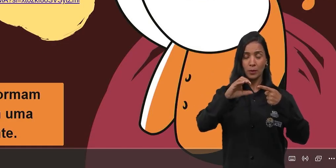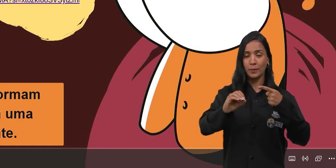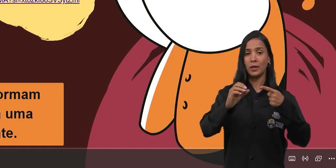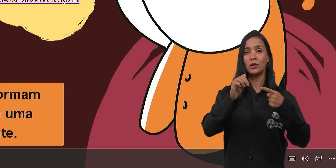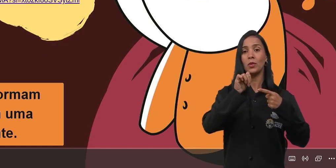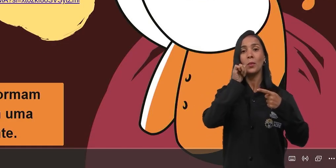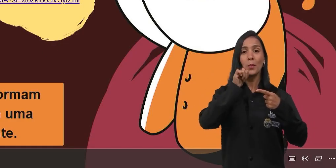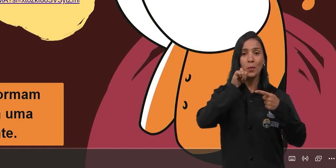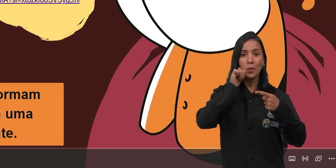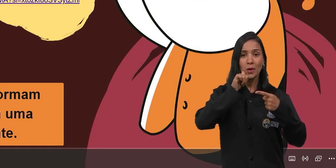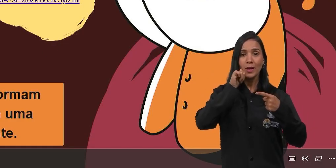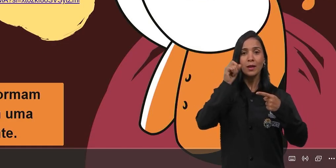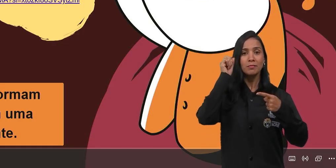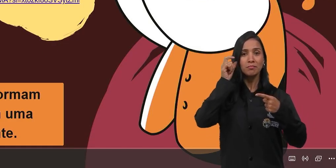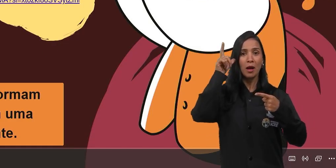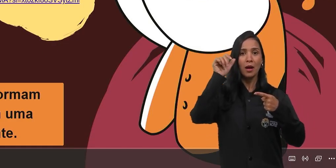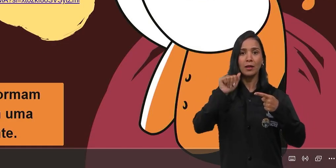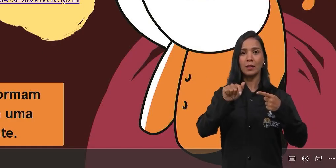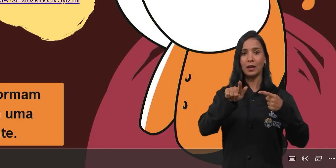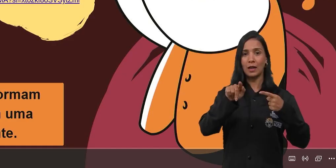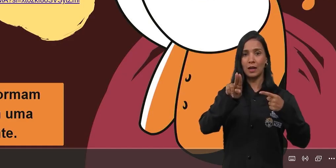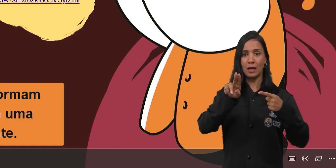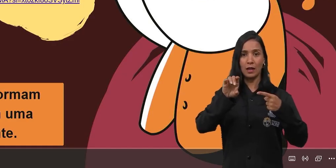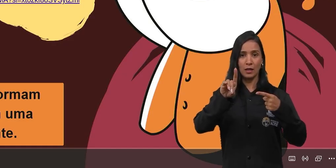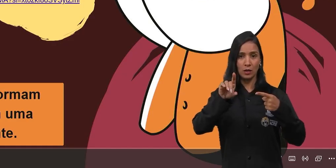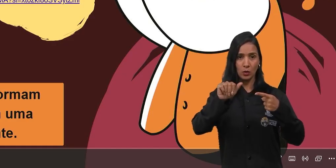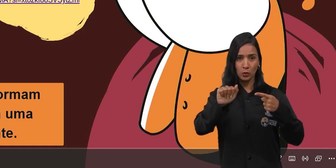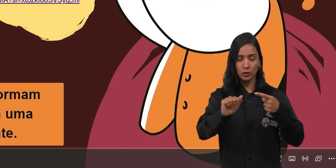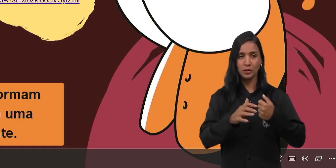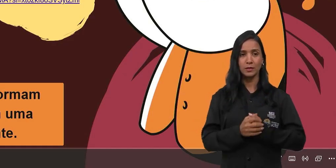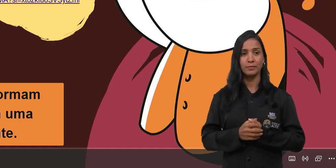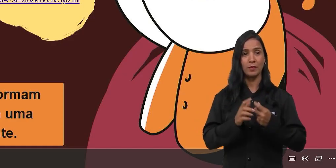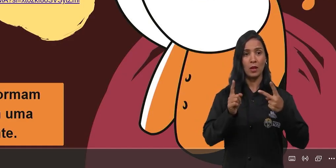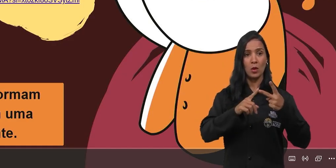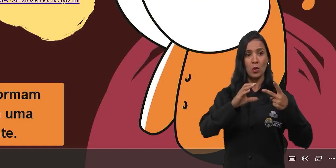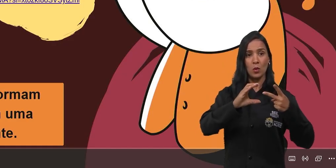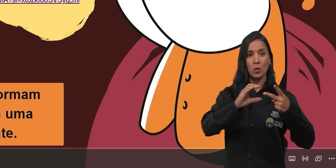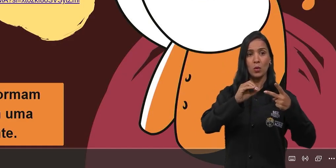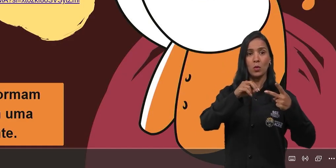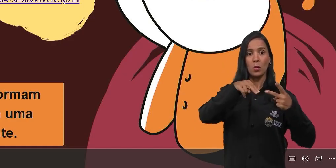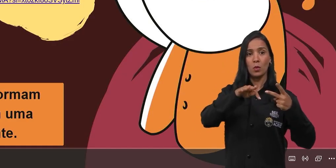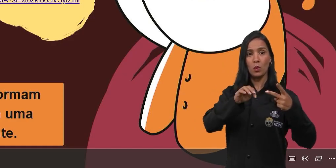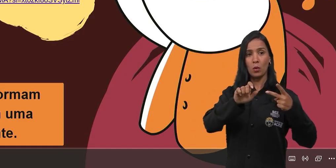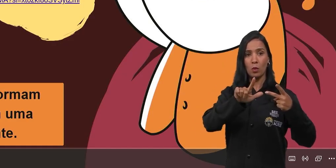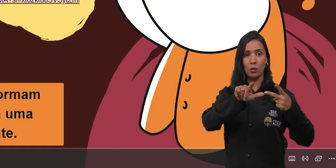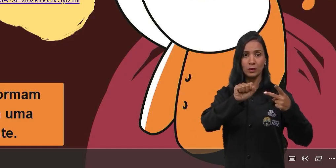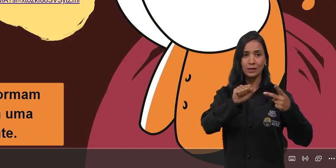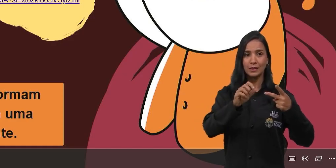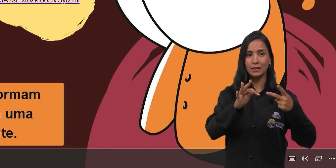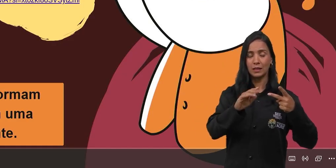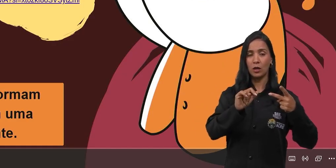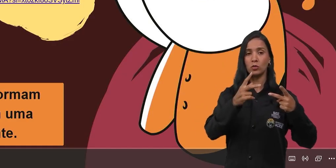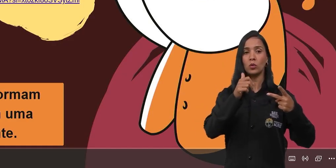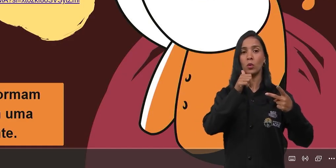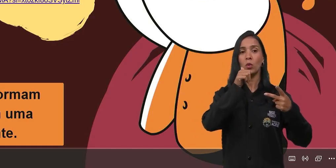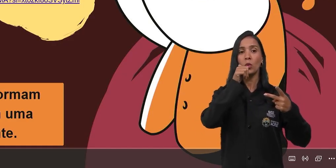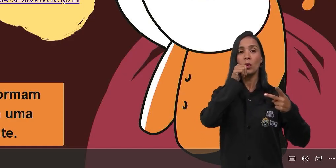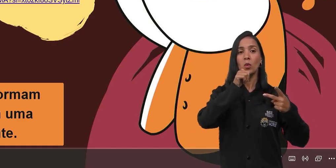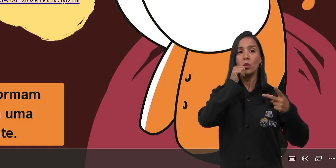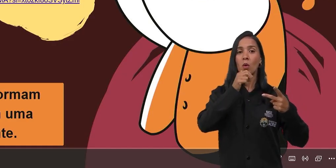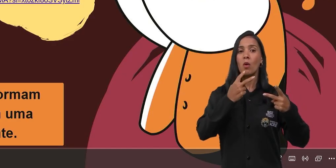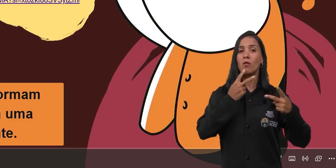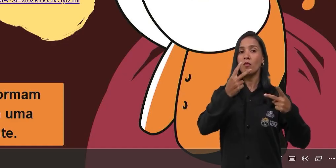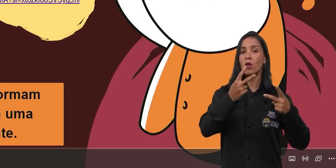agudas, o contralto, vozes femininas e graves, tenor, vozes